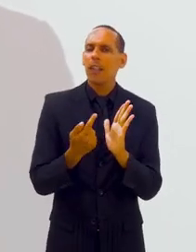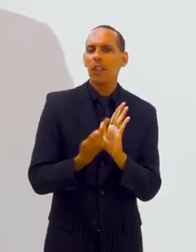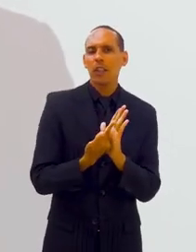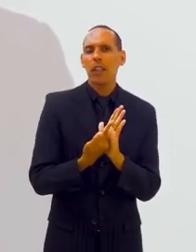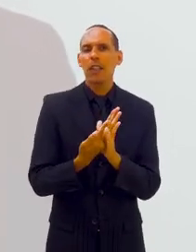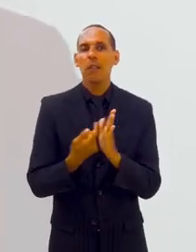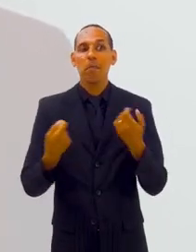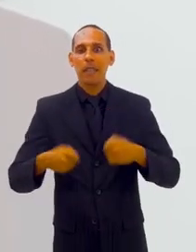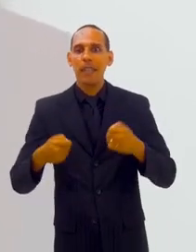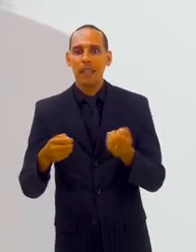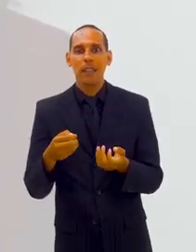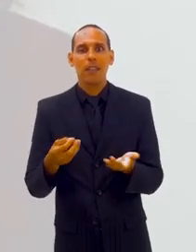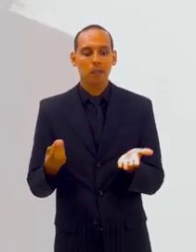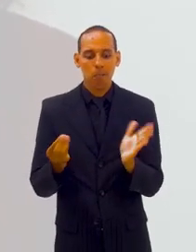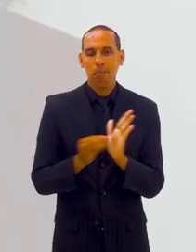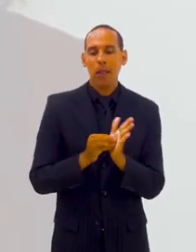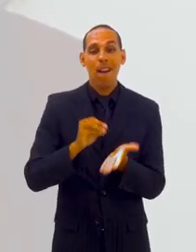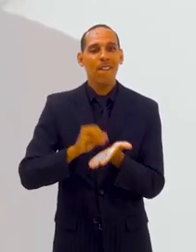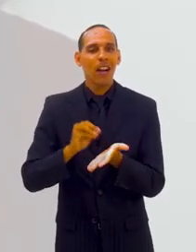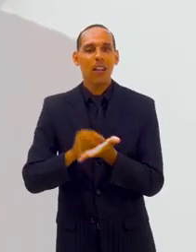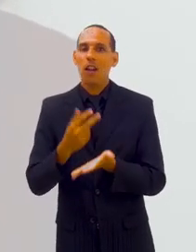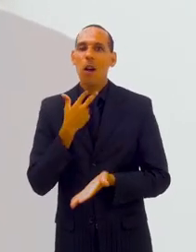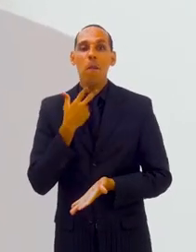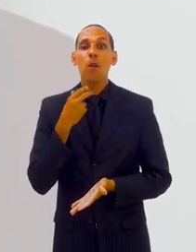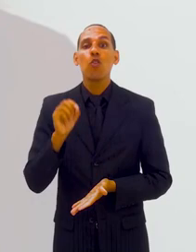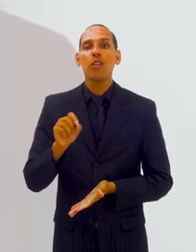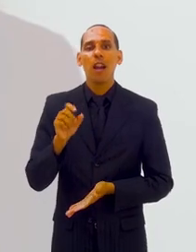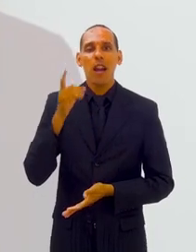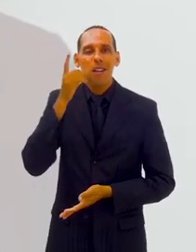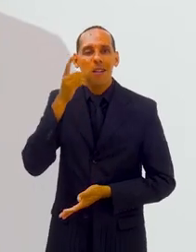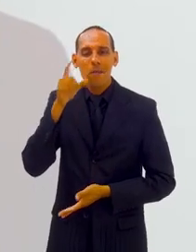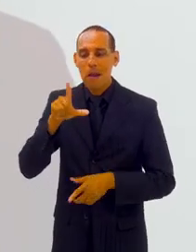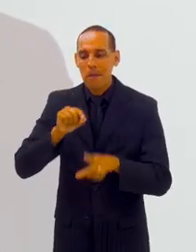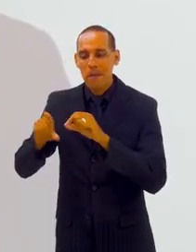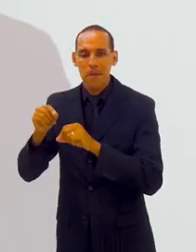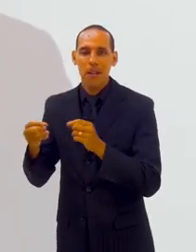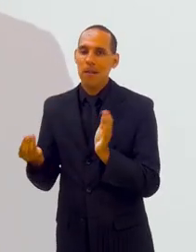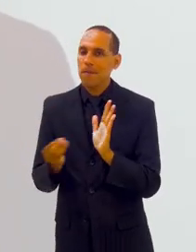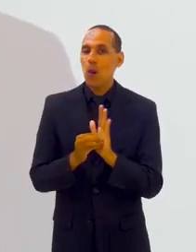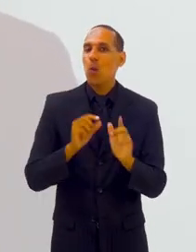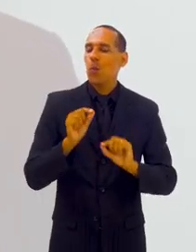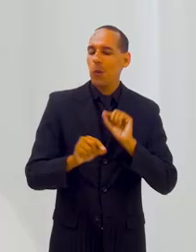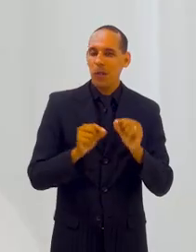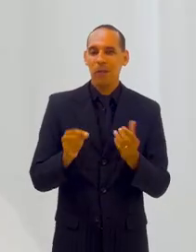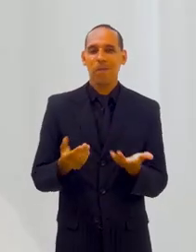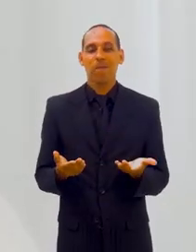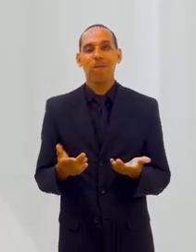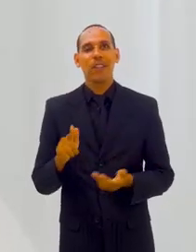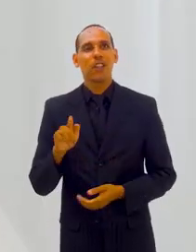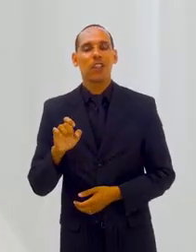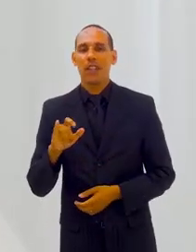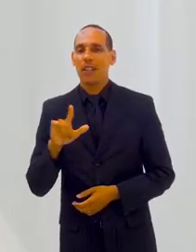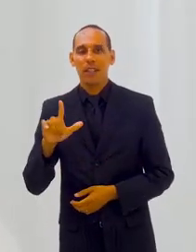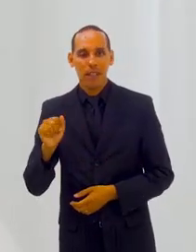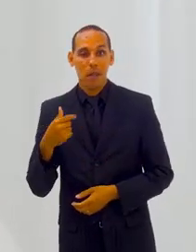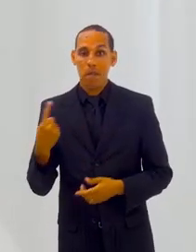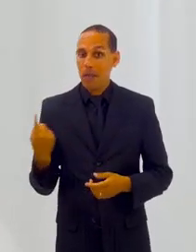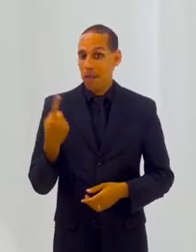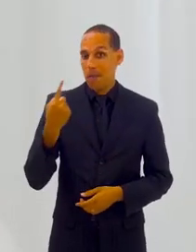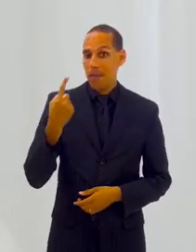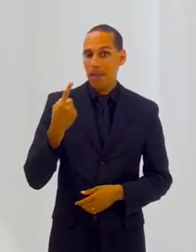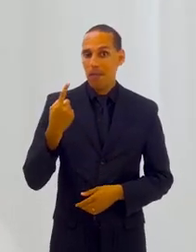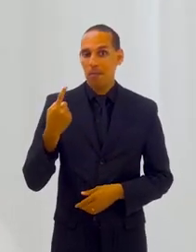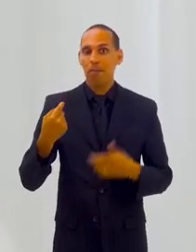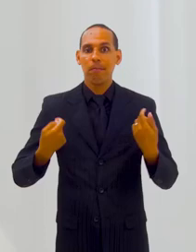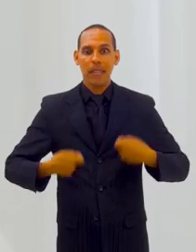e o que não pode ficar de fora do radar dos deputados eleitos nos próximos 4 anos? Geisa, eu preciso primeiro